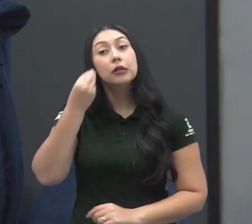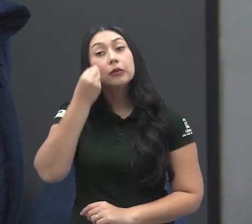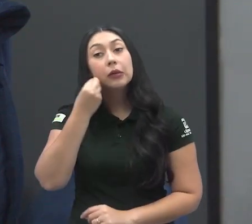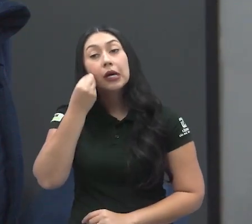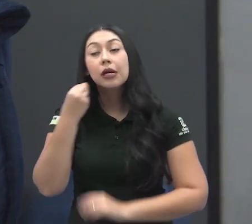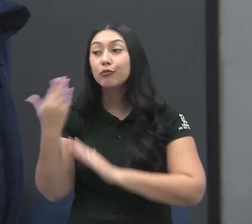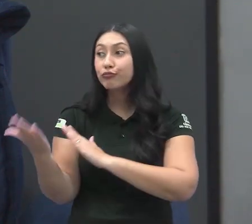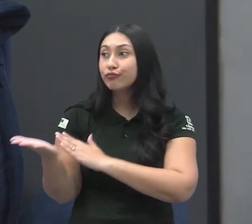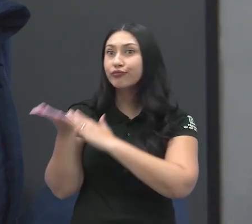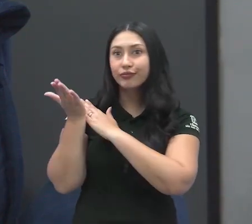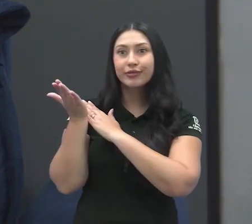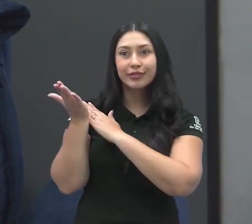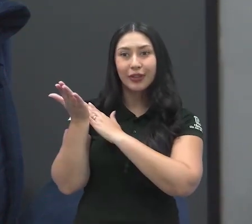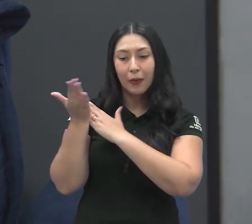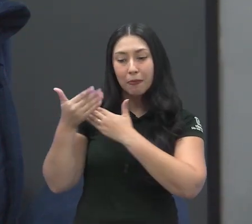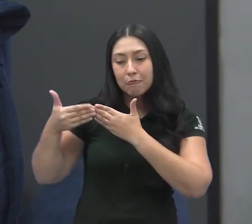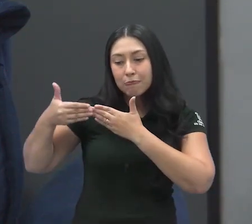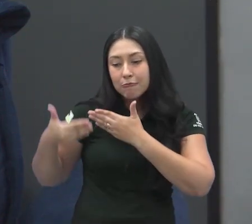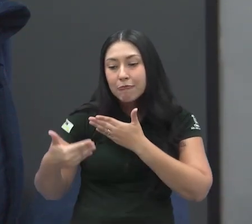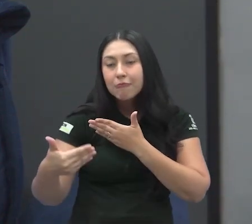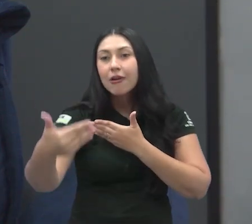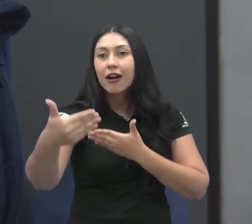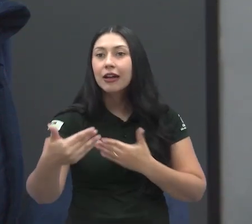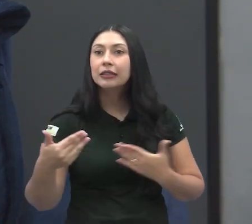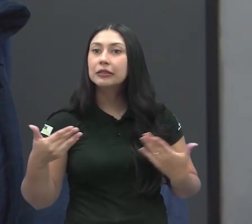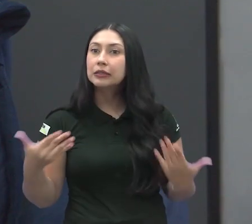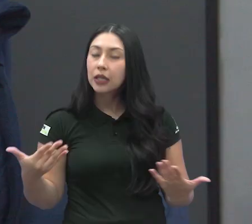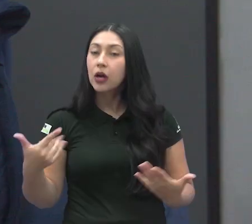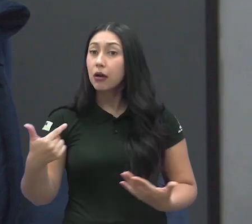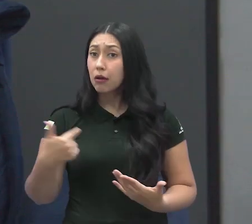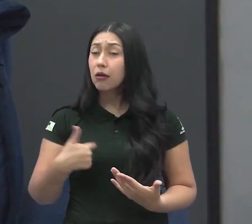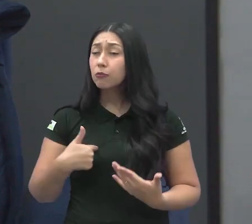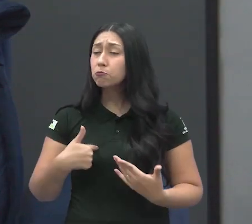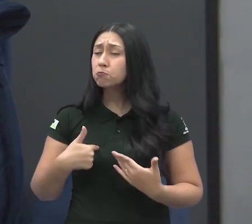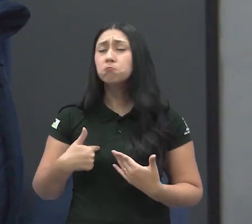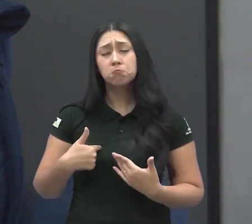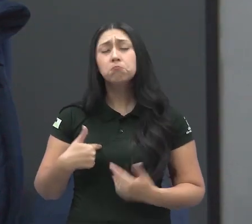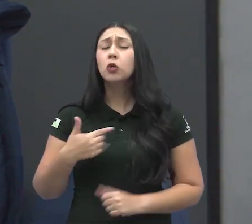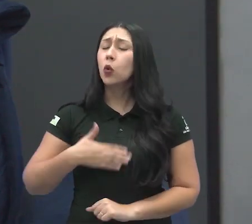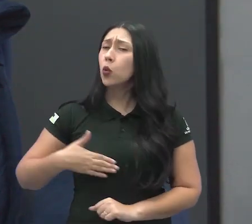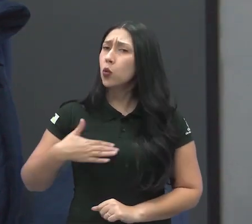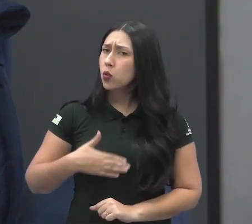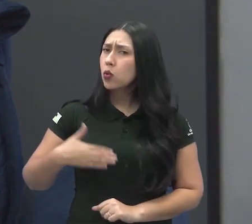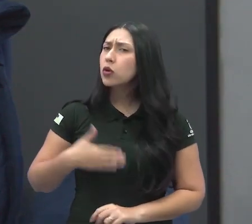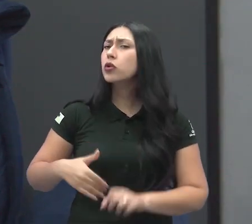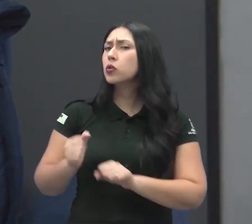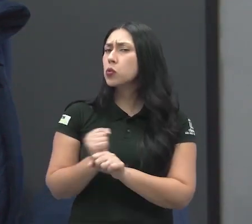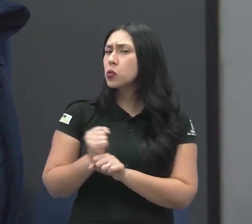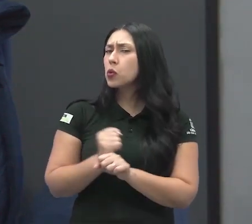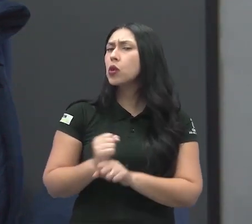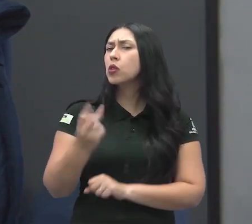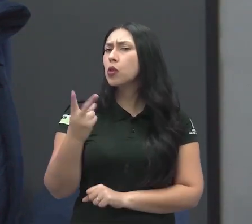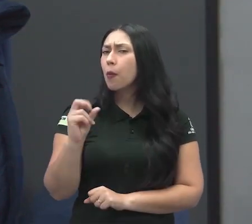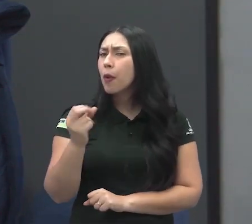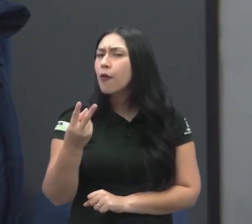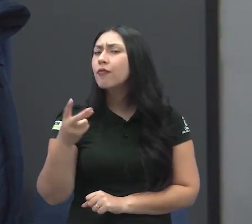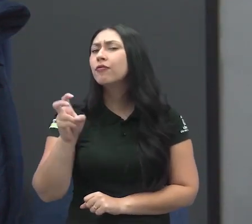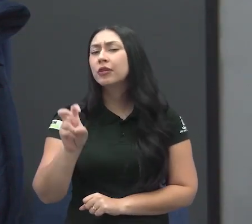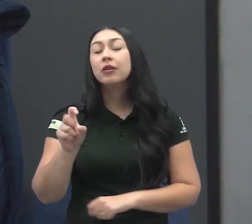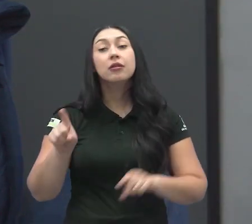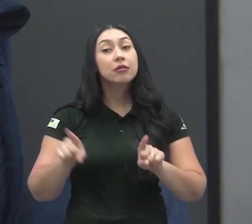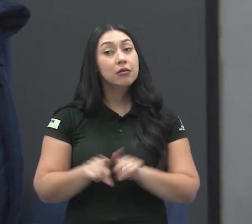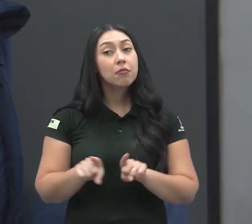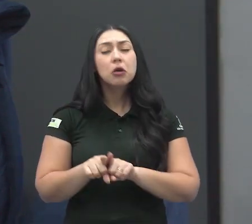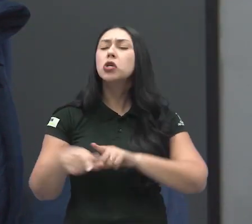experiência me ajudou muito nesse ano que passou e eu saí muito satisfeito do ano de 2025 e